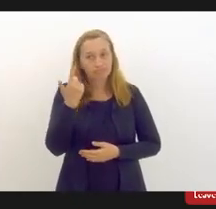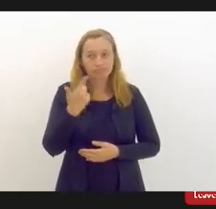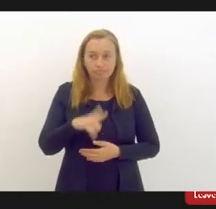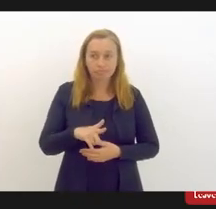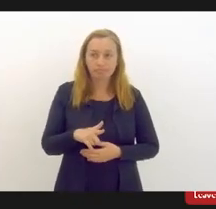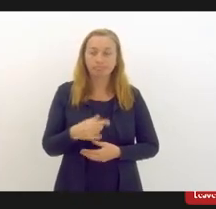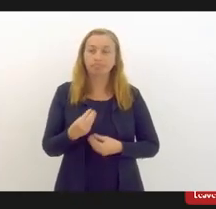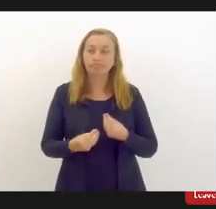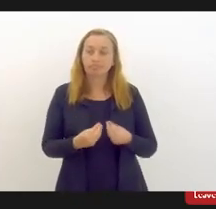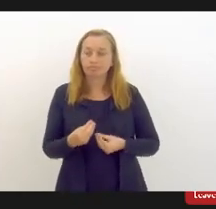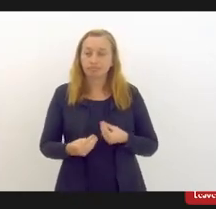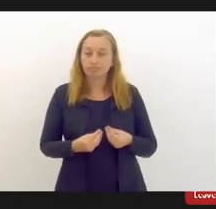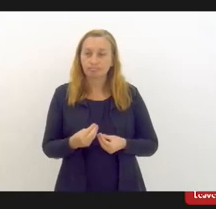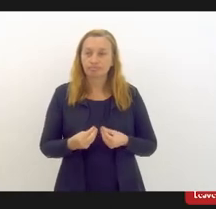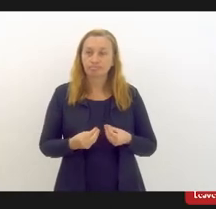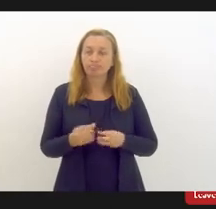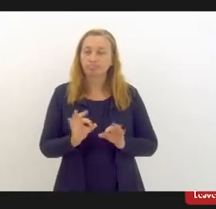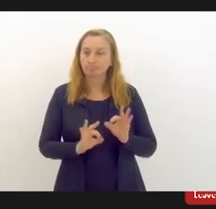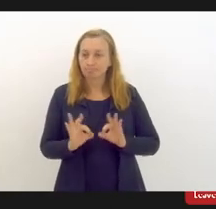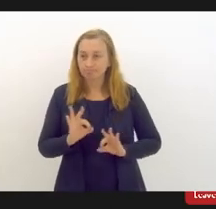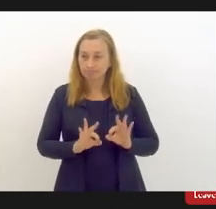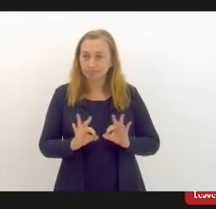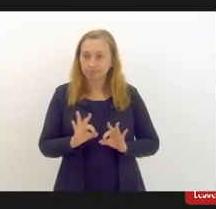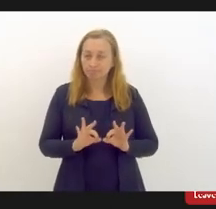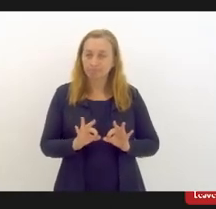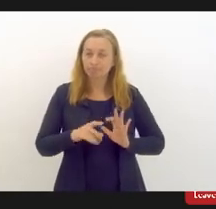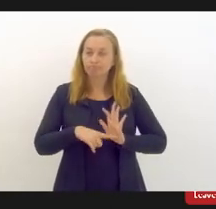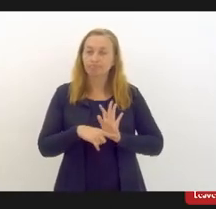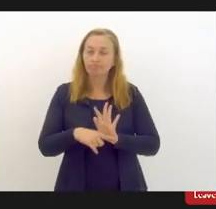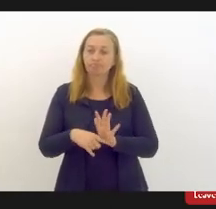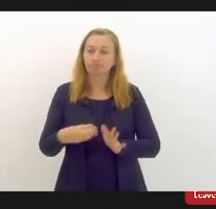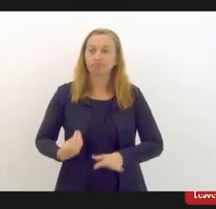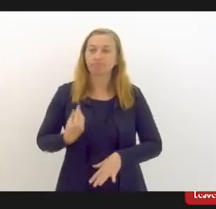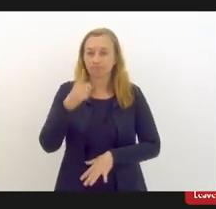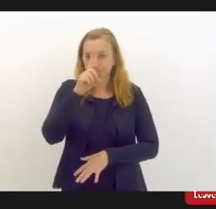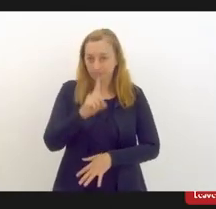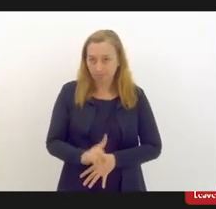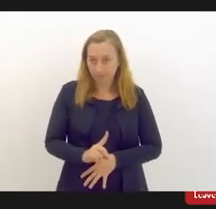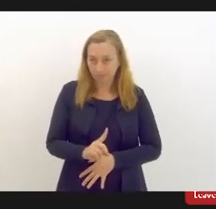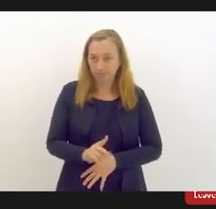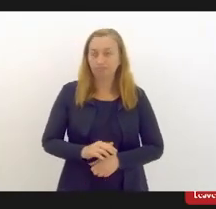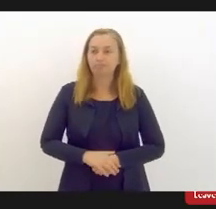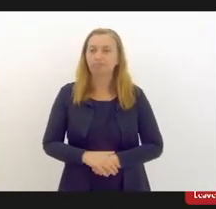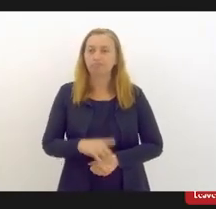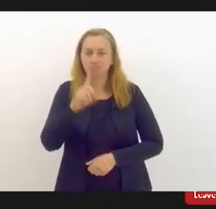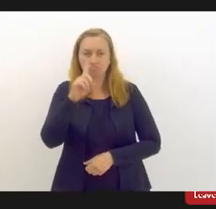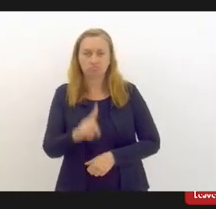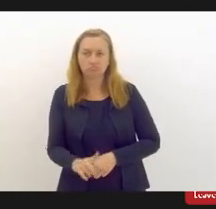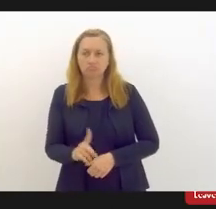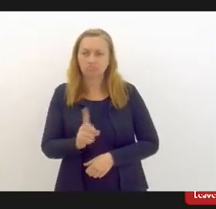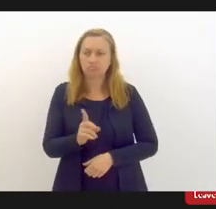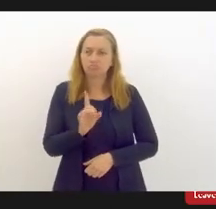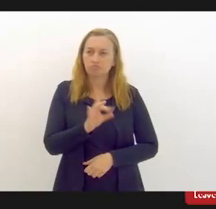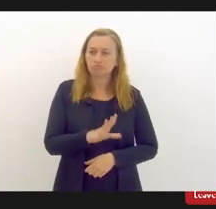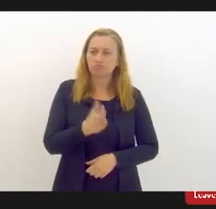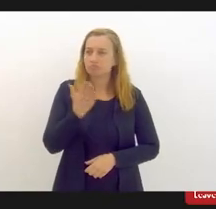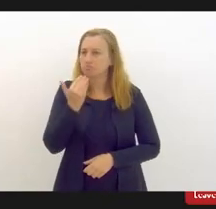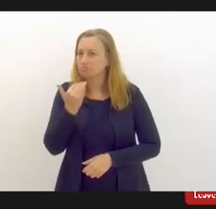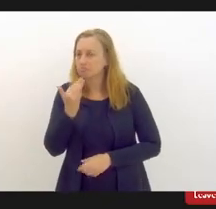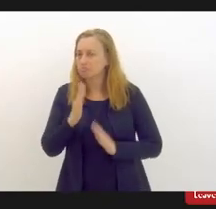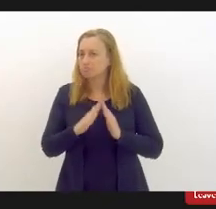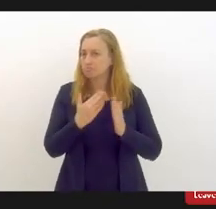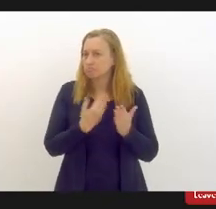essa forma do cardápio para que facilite a vida do diretor. O diretor não tem só a merenda escolar para